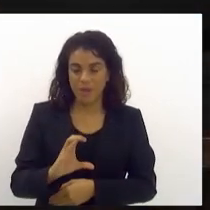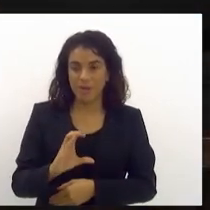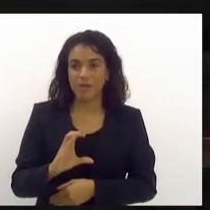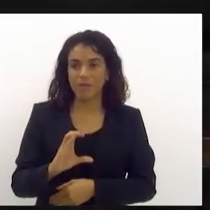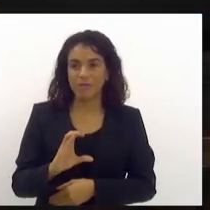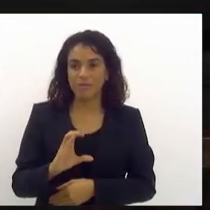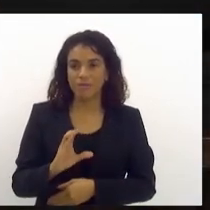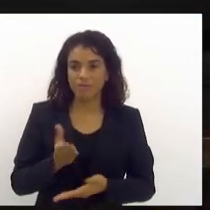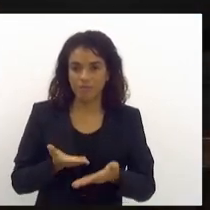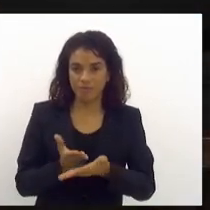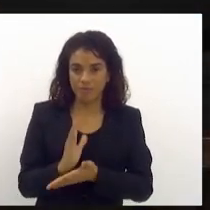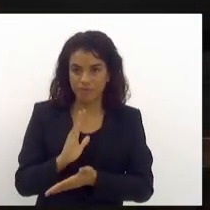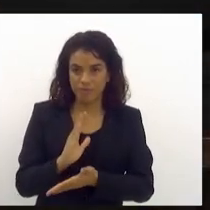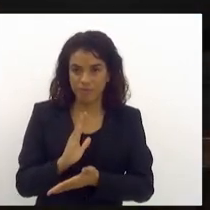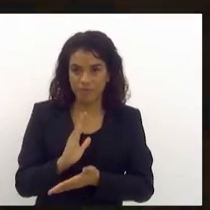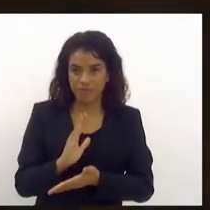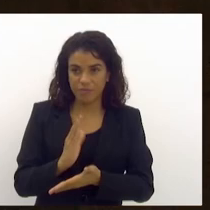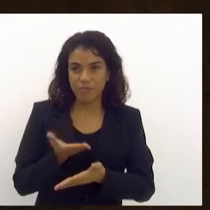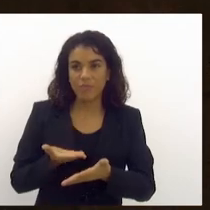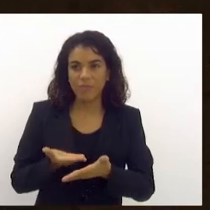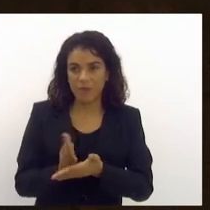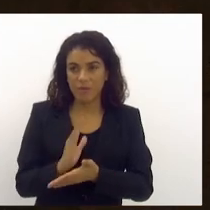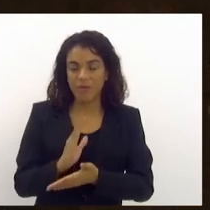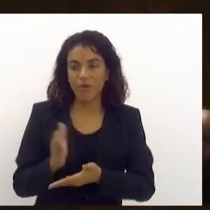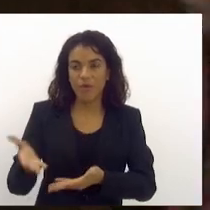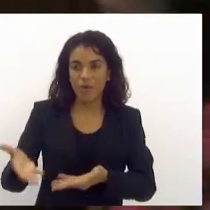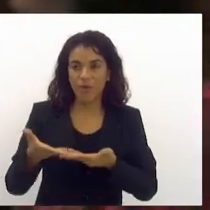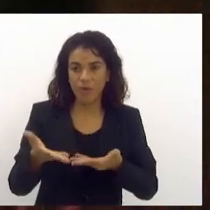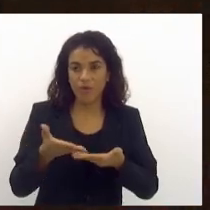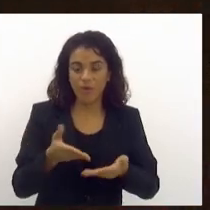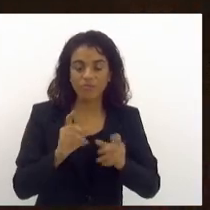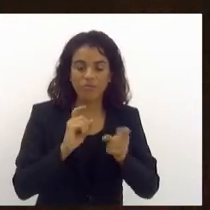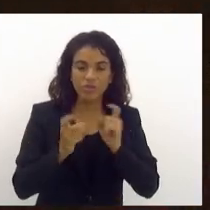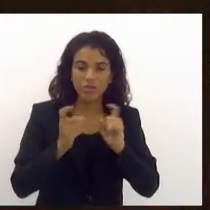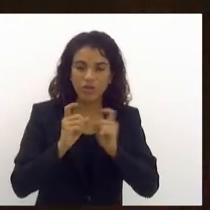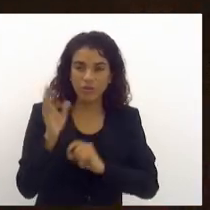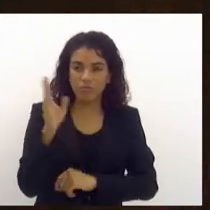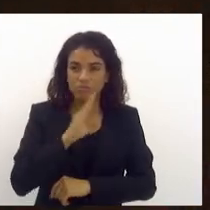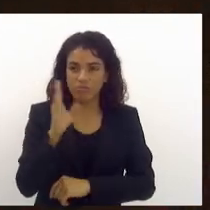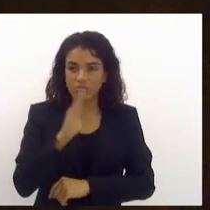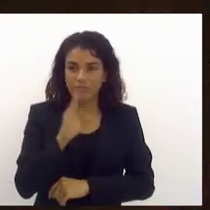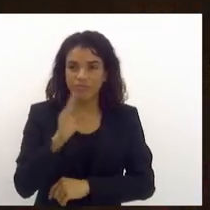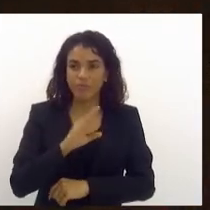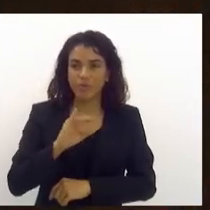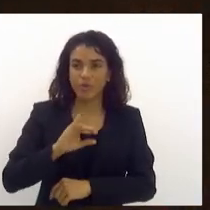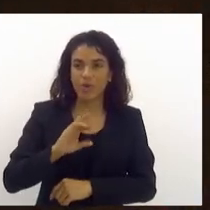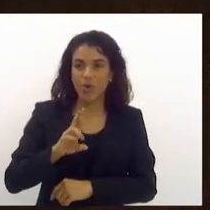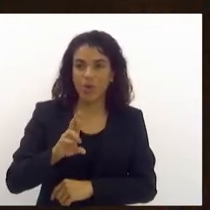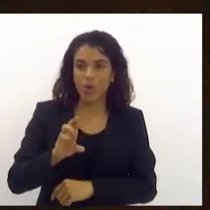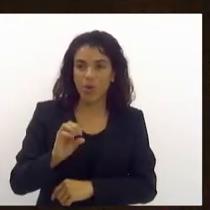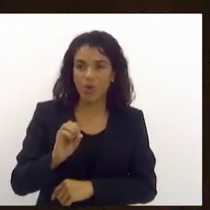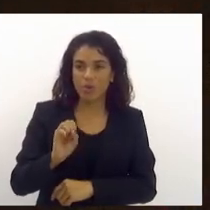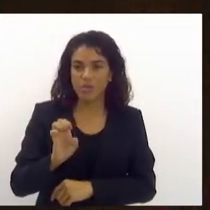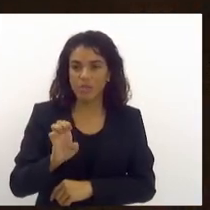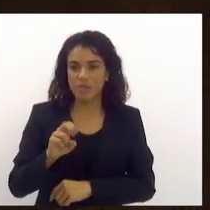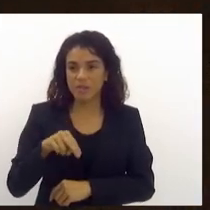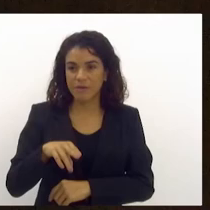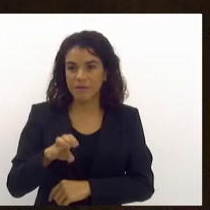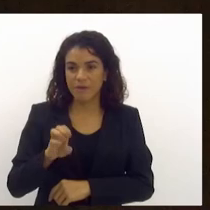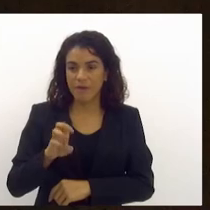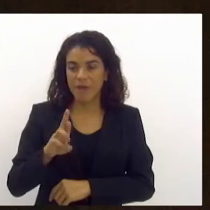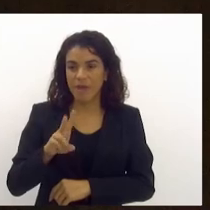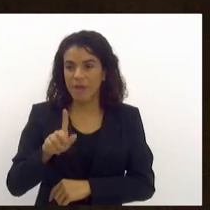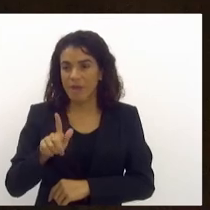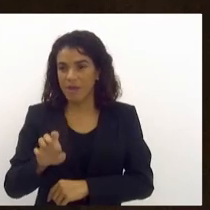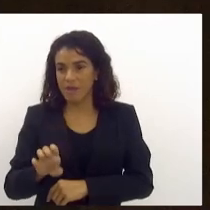Vossa Excelência. Então, deferido, presidente, aproveito para convocar a reunião extraordinária os senhores deputados Rosenberg de Reis, Rodrigo Amorim,